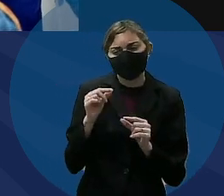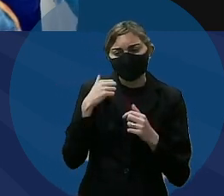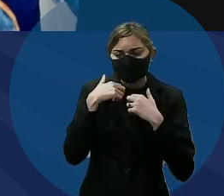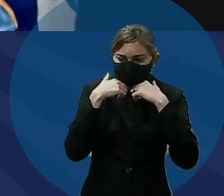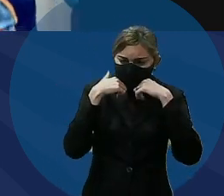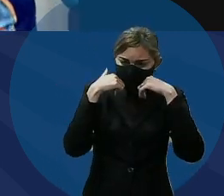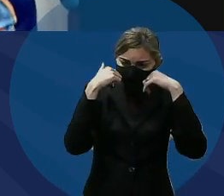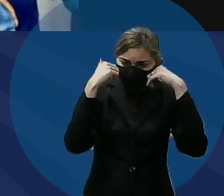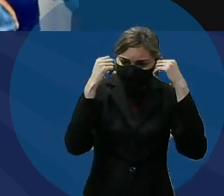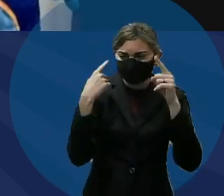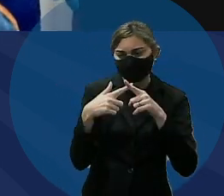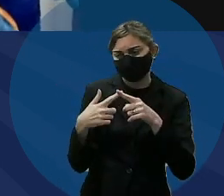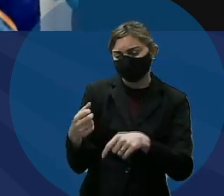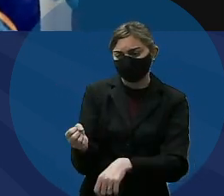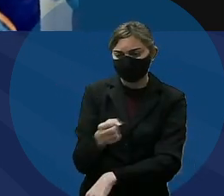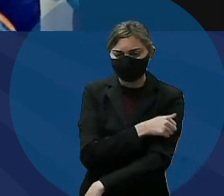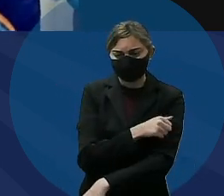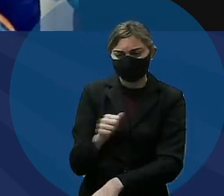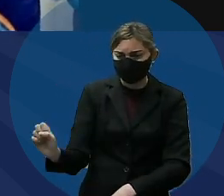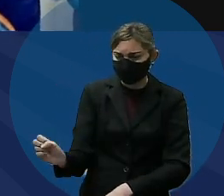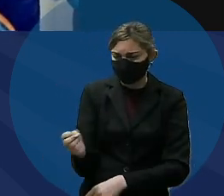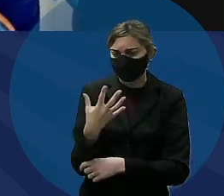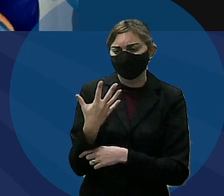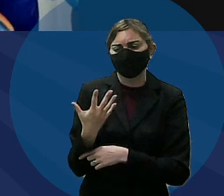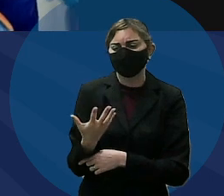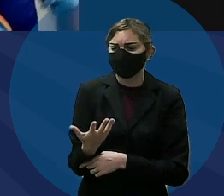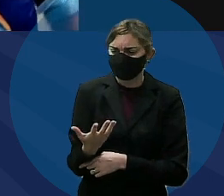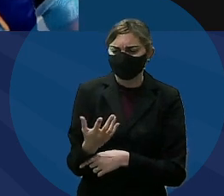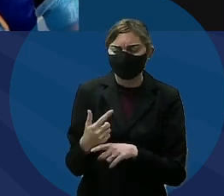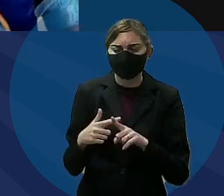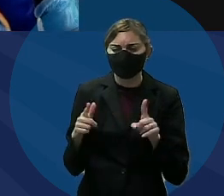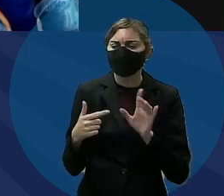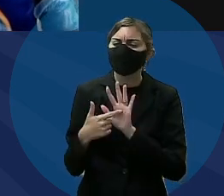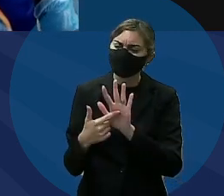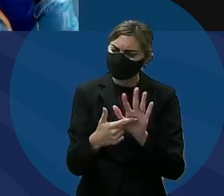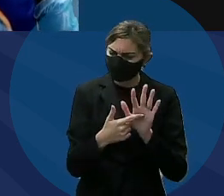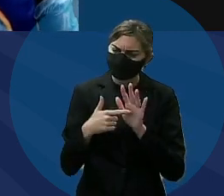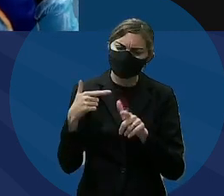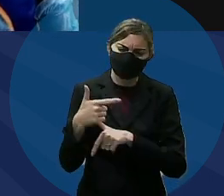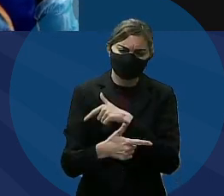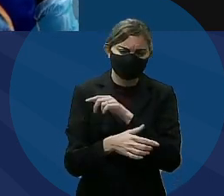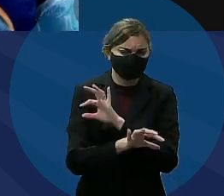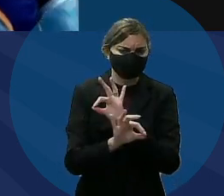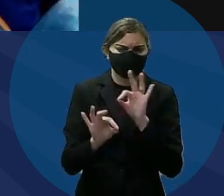alunos novatos, escola nova, não é? E aí mostrou um trabalho maravilhoso.